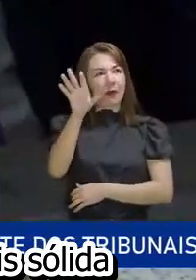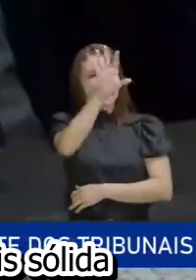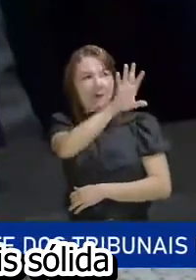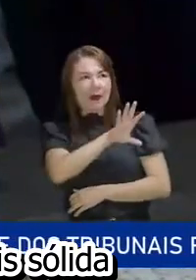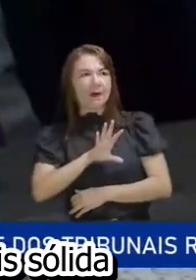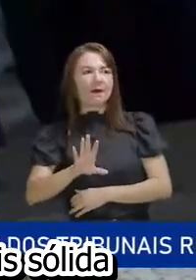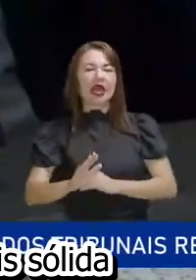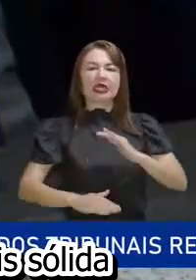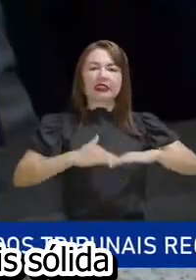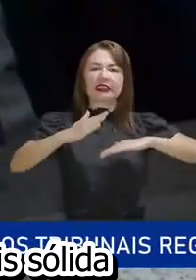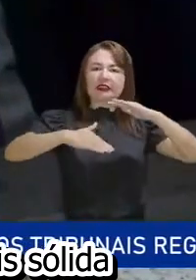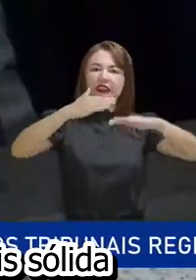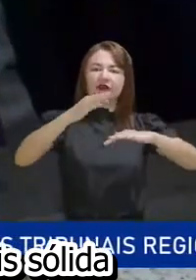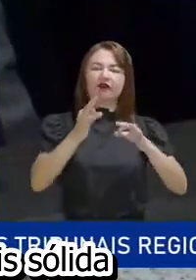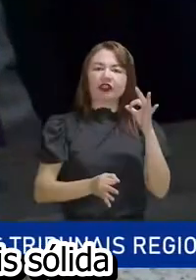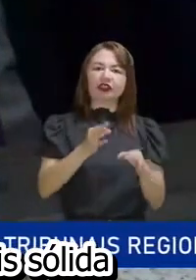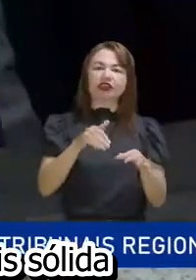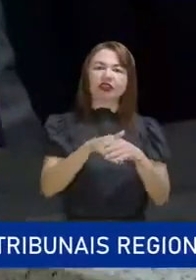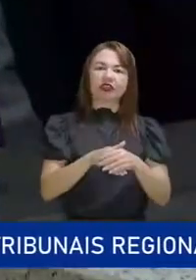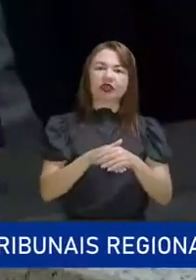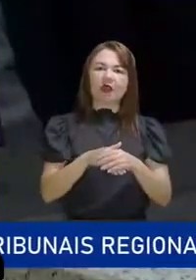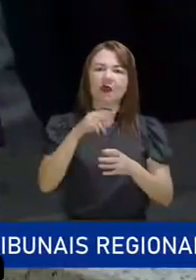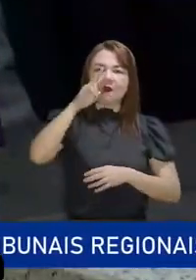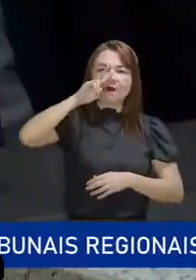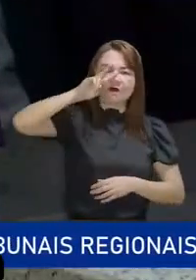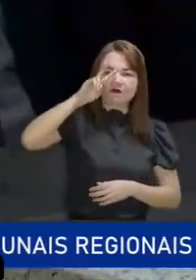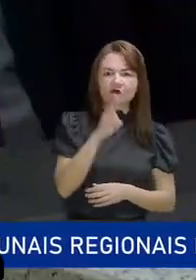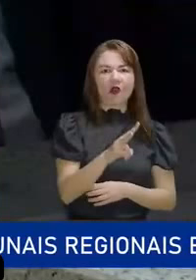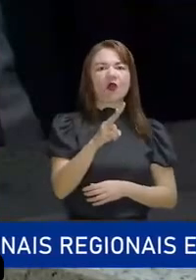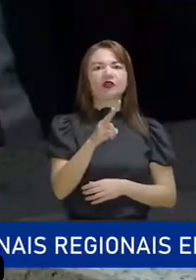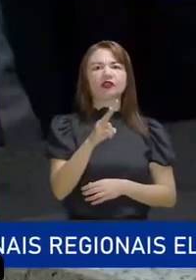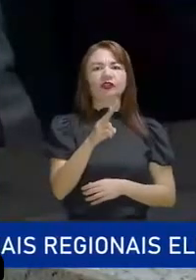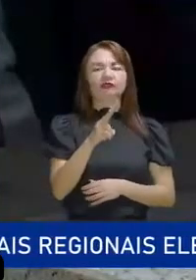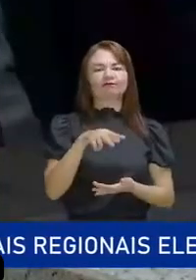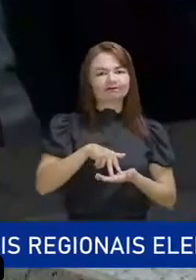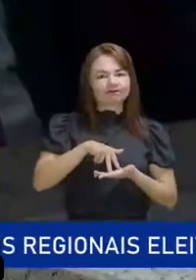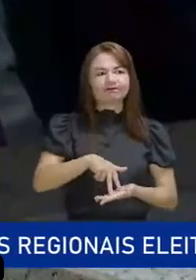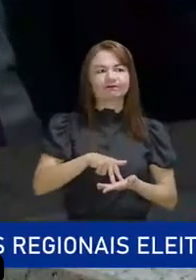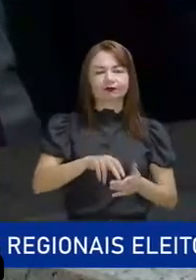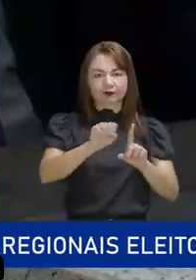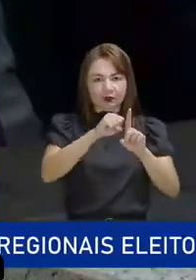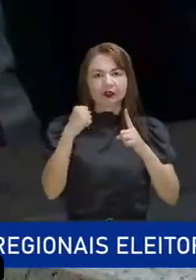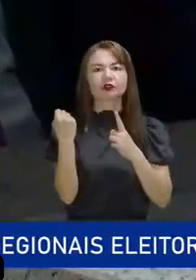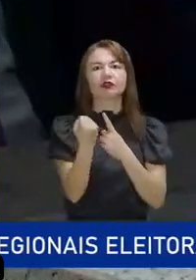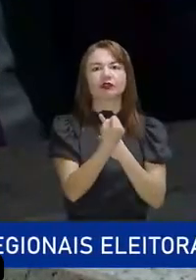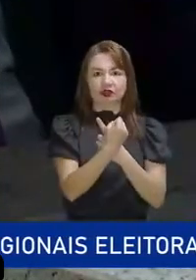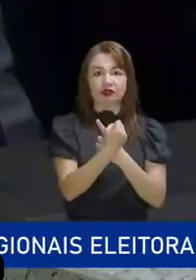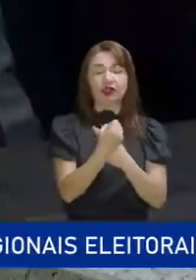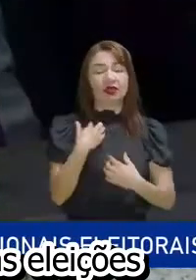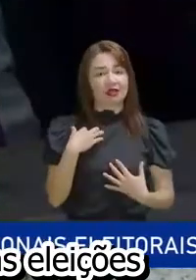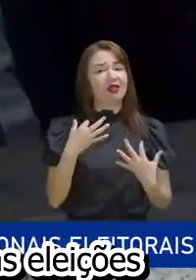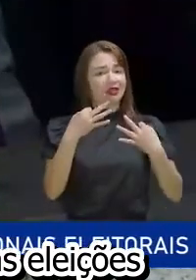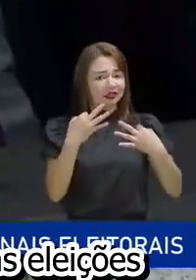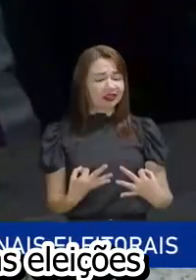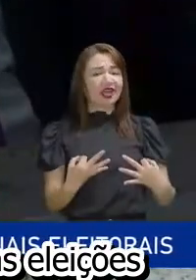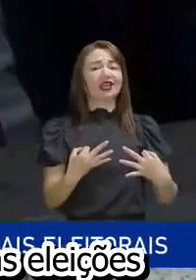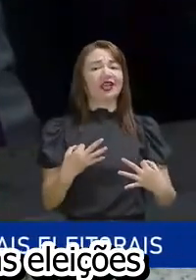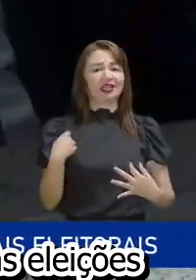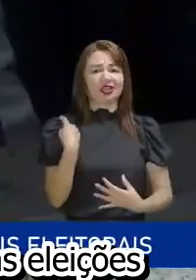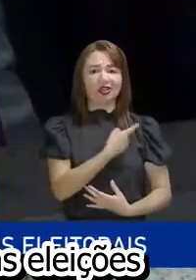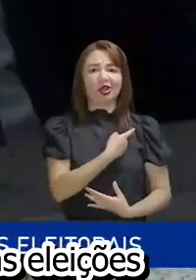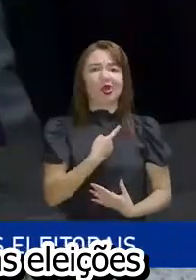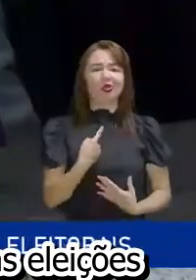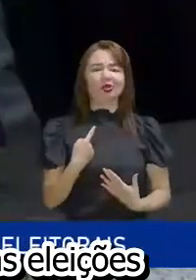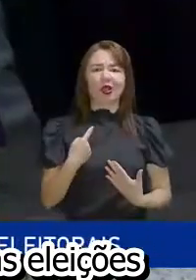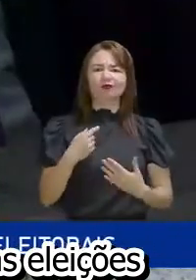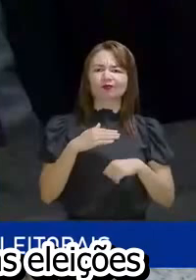uma justiça eleitoral cada vez mais sólida e forte para a nossa sociedade. Tenho certeza de que teremos discussões